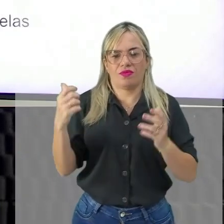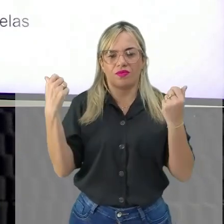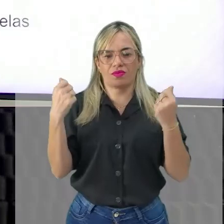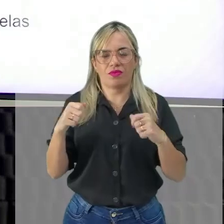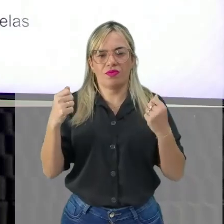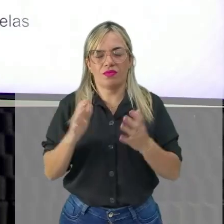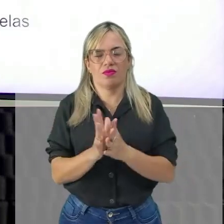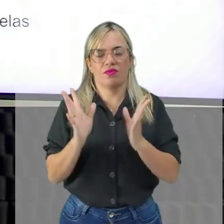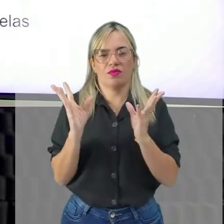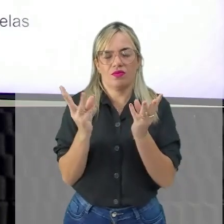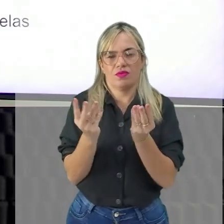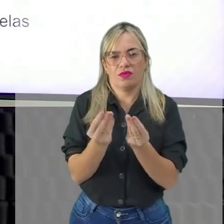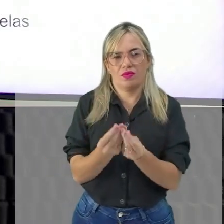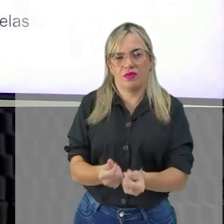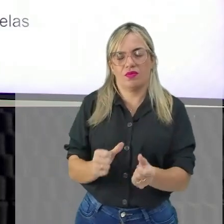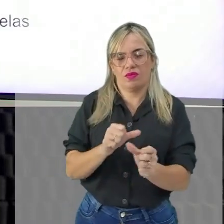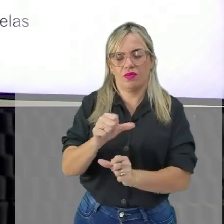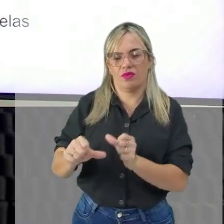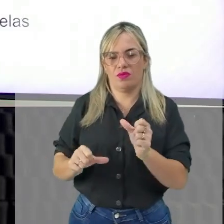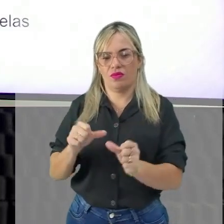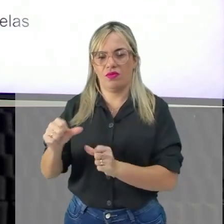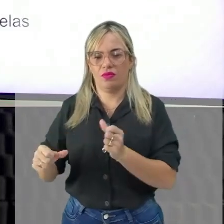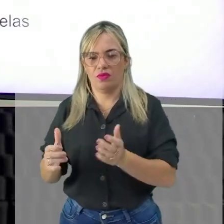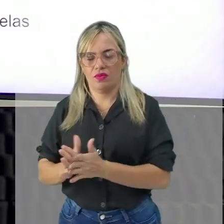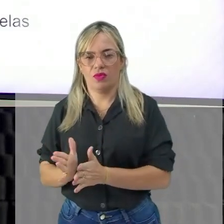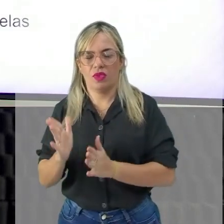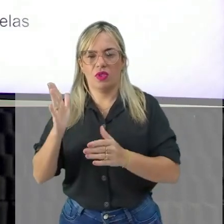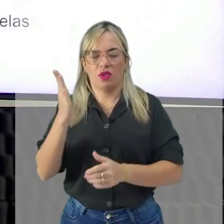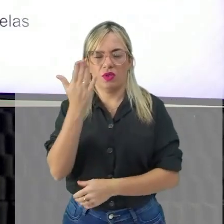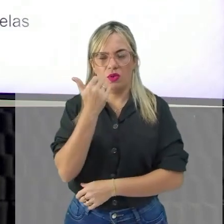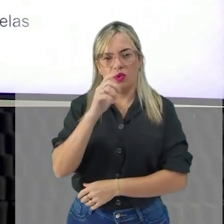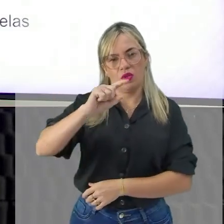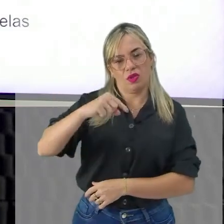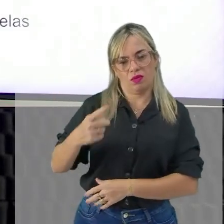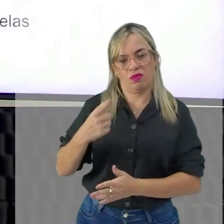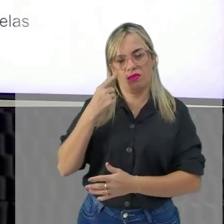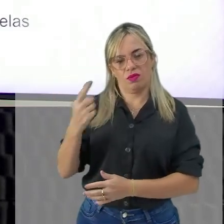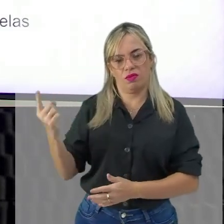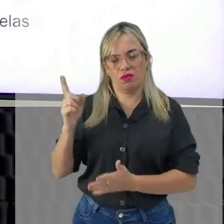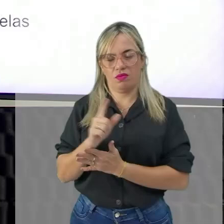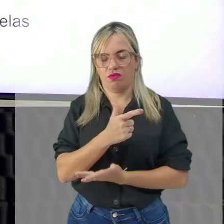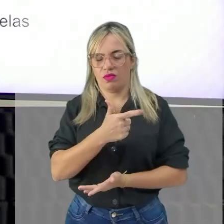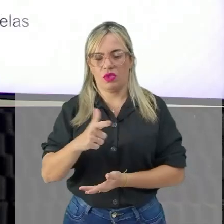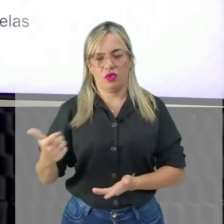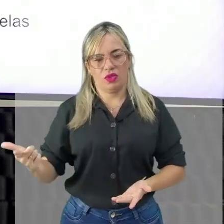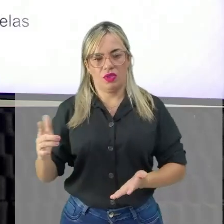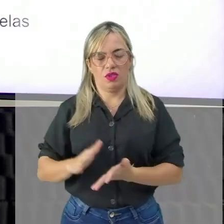daquela substância ali para transformar, para se tornar o seu alimento. Então, isso aqui não tem, né,